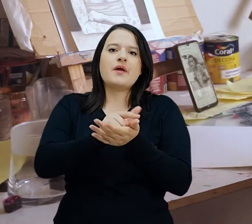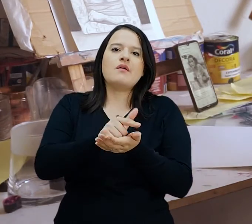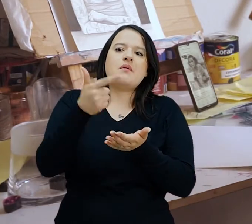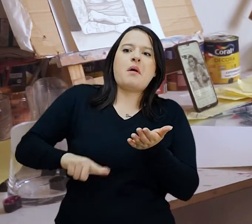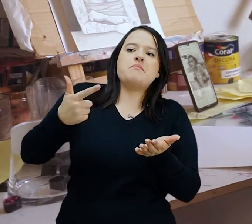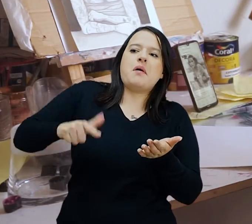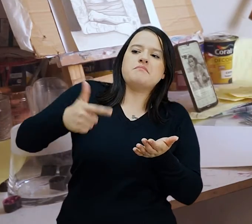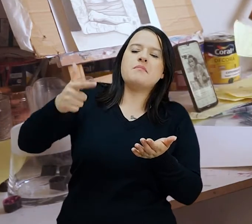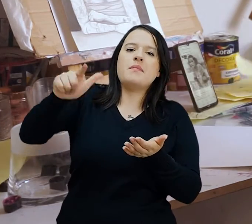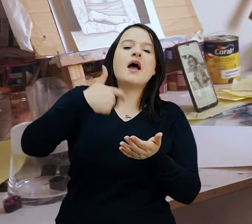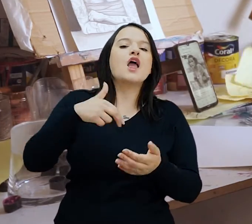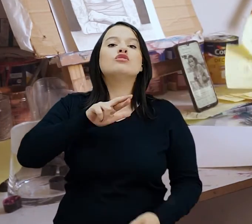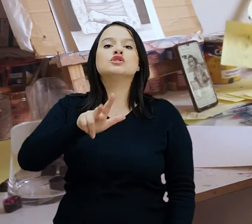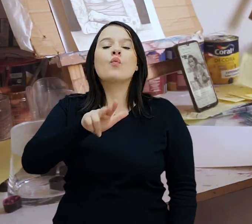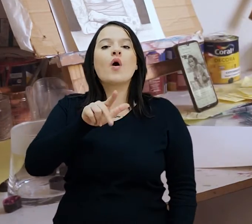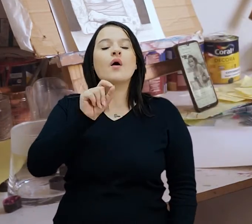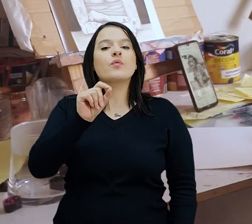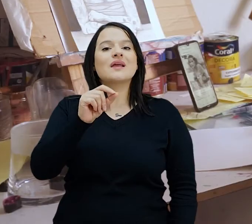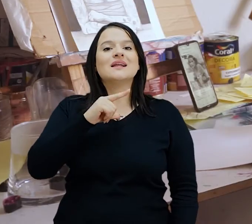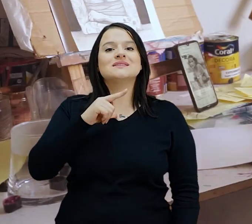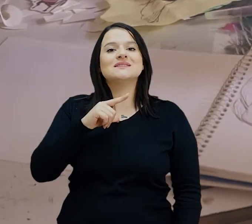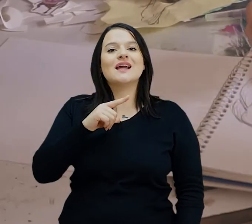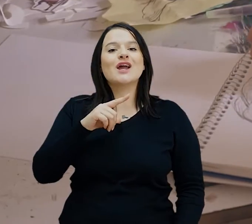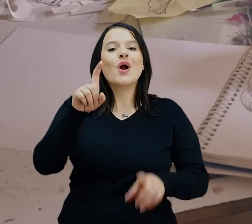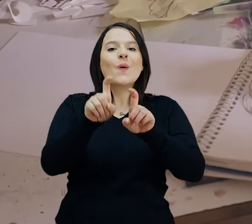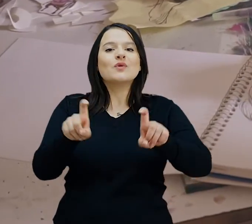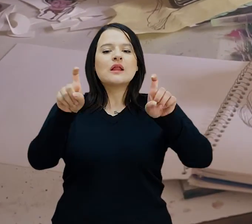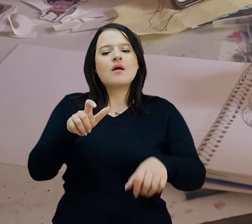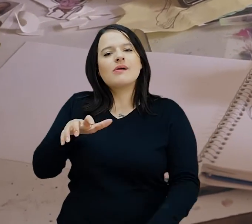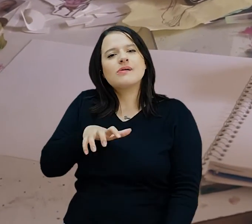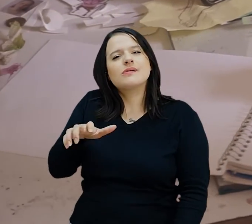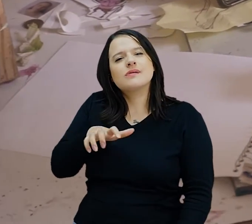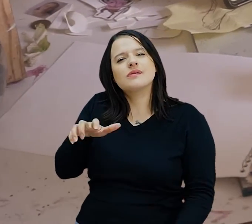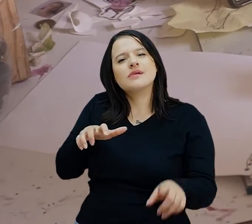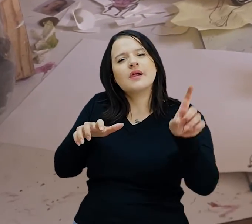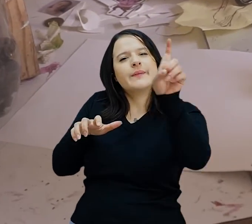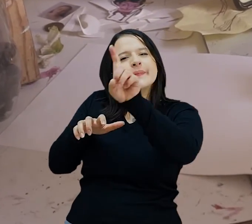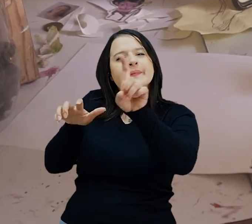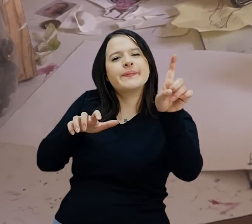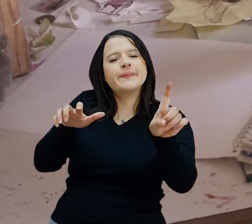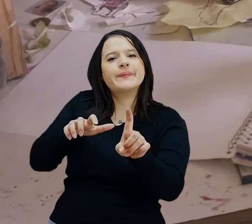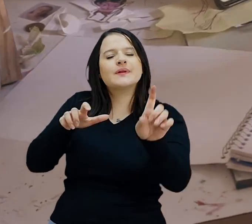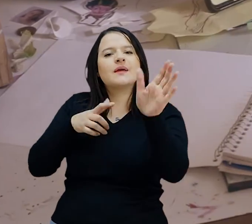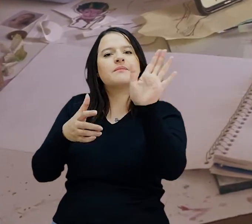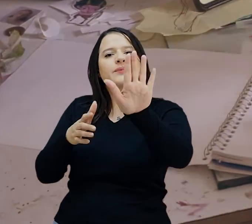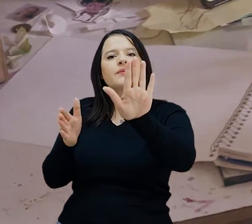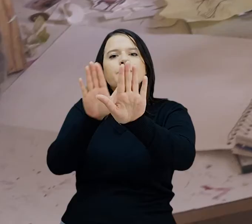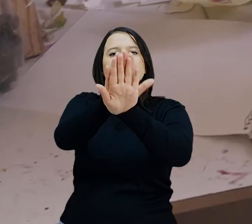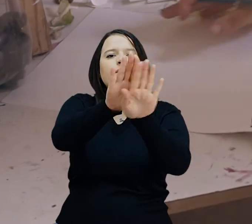Eu faço em muitas folhas, porque eu não desenho digital. Quando a gente desenha digital, você